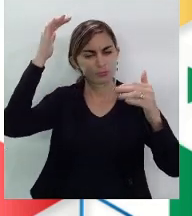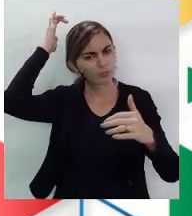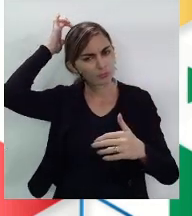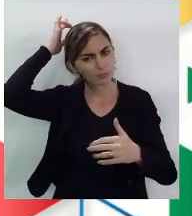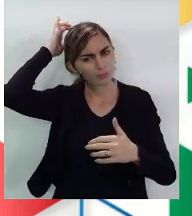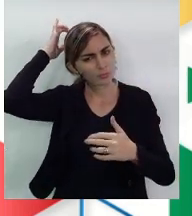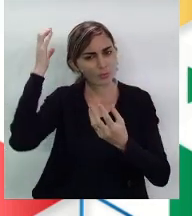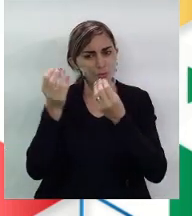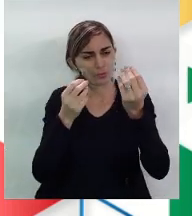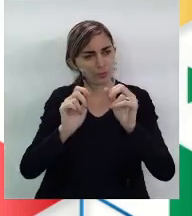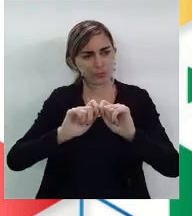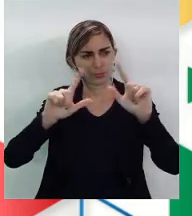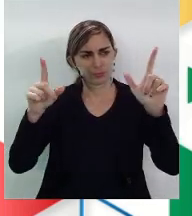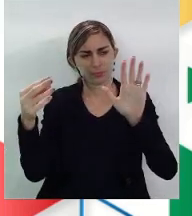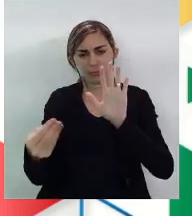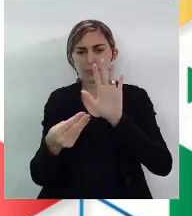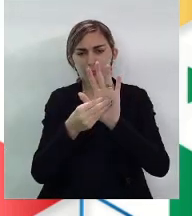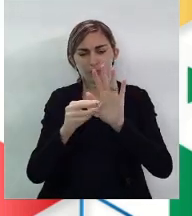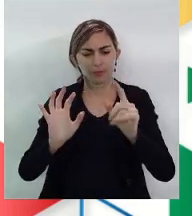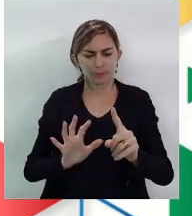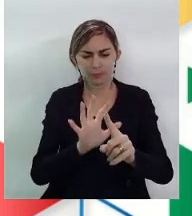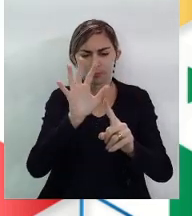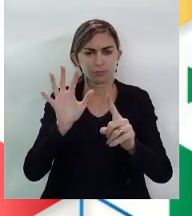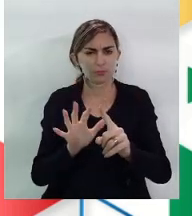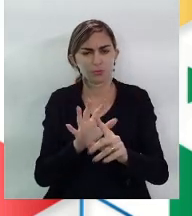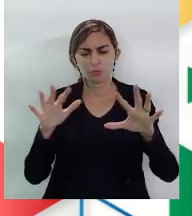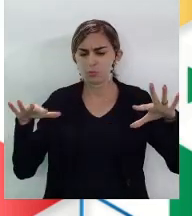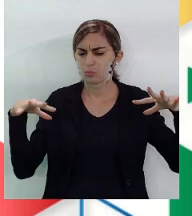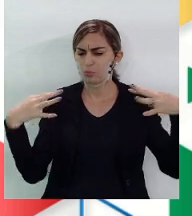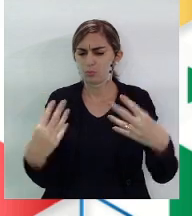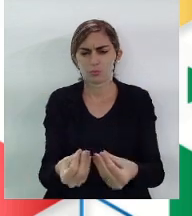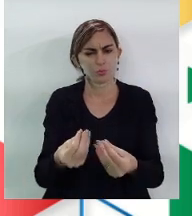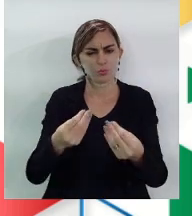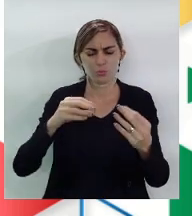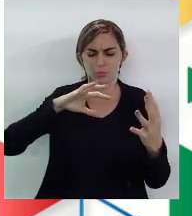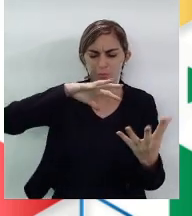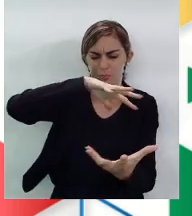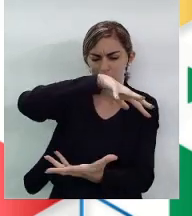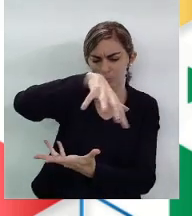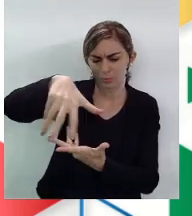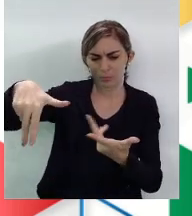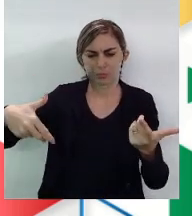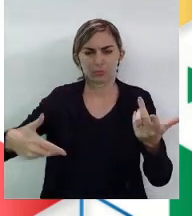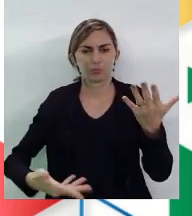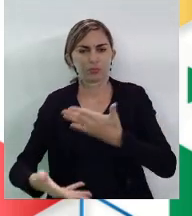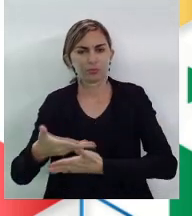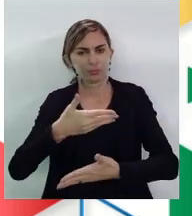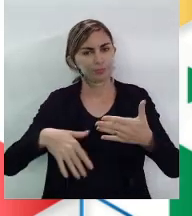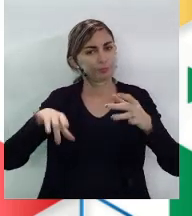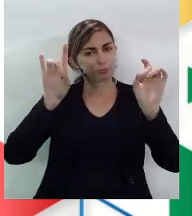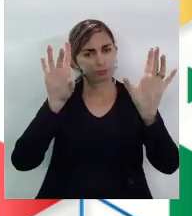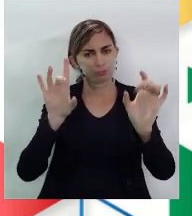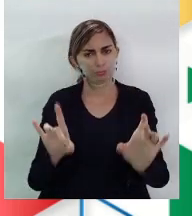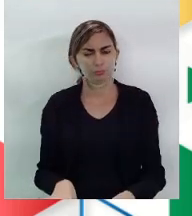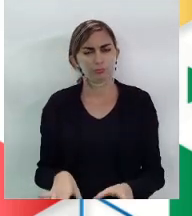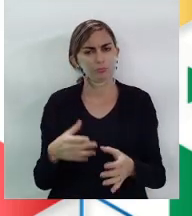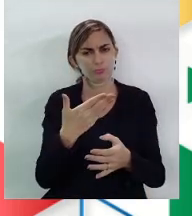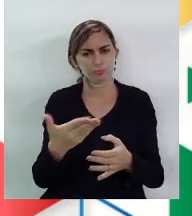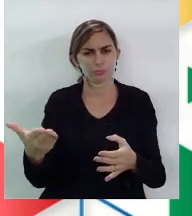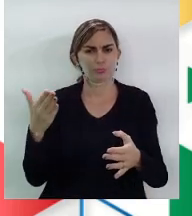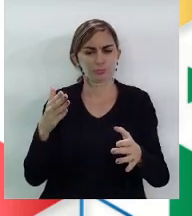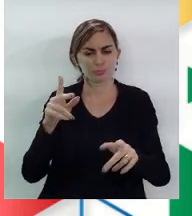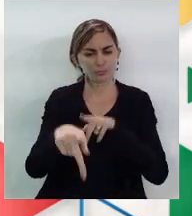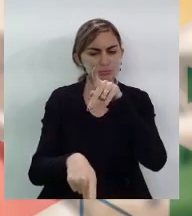onisciente, como está na tela, que influencia todo o universo e tem uma relação especial com o